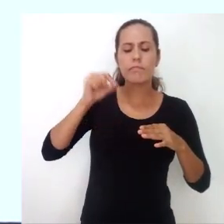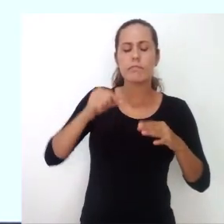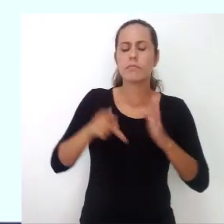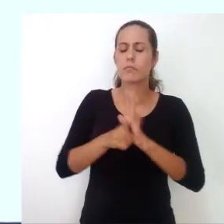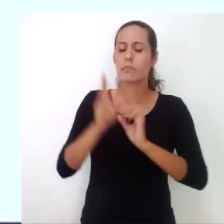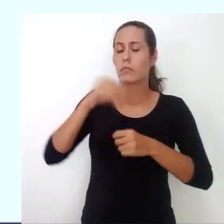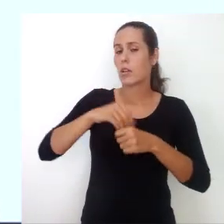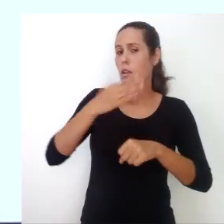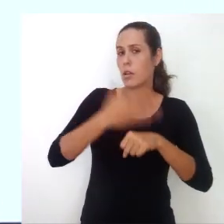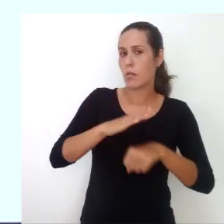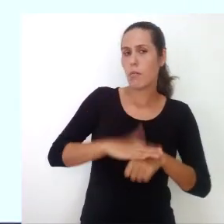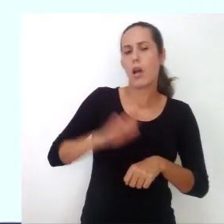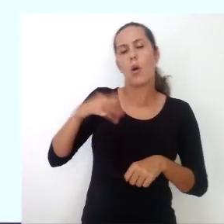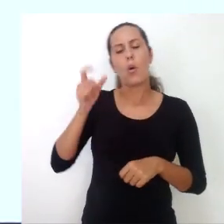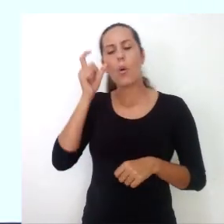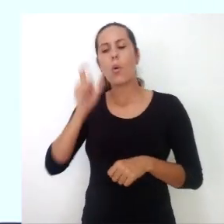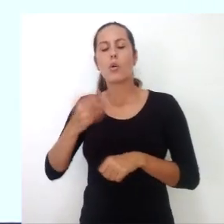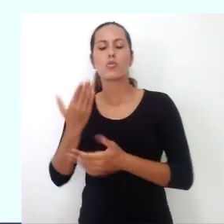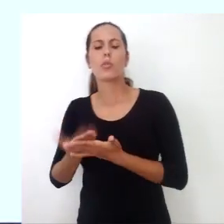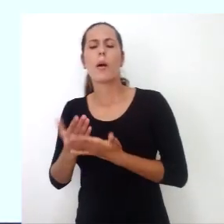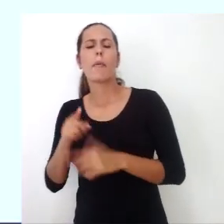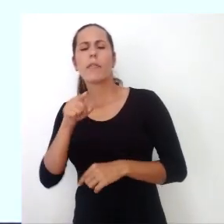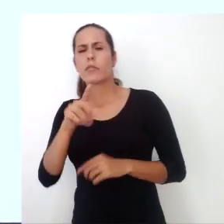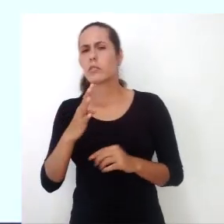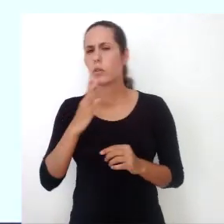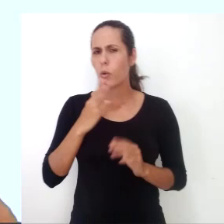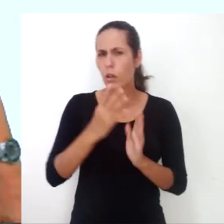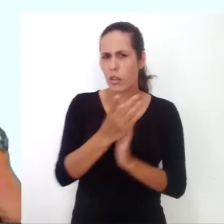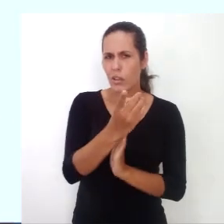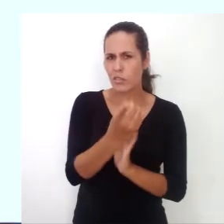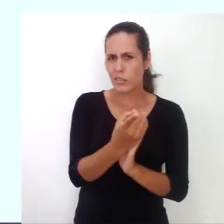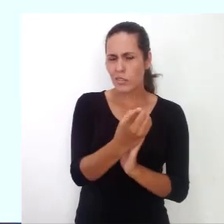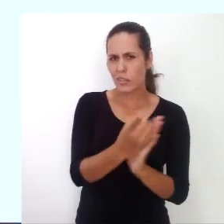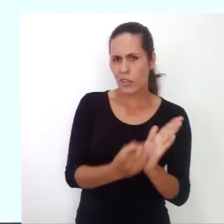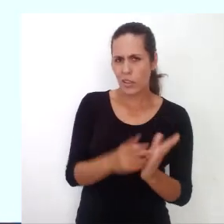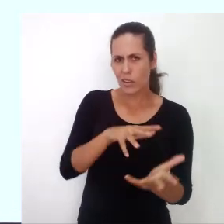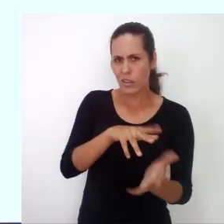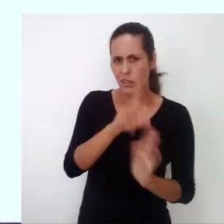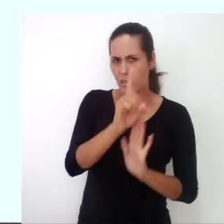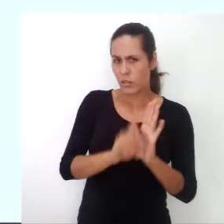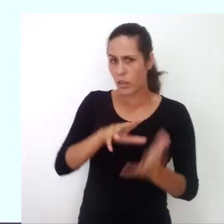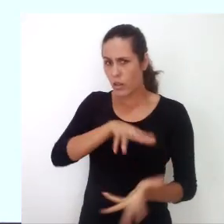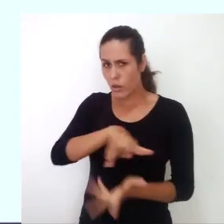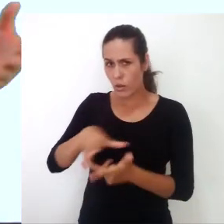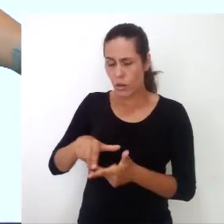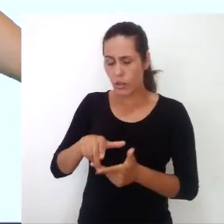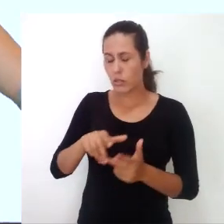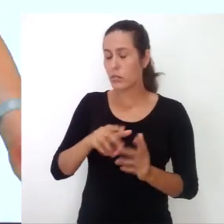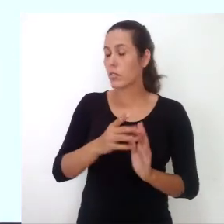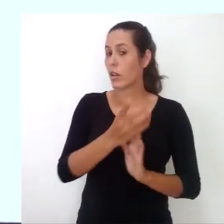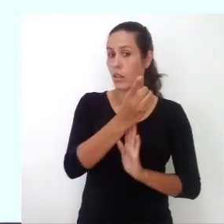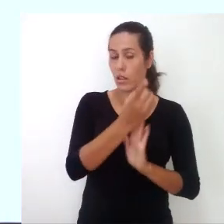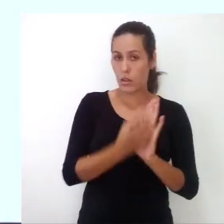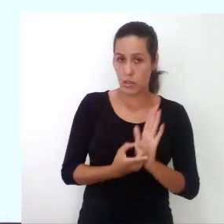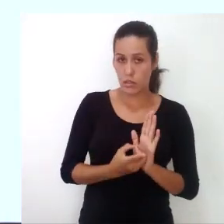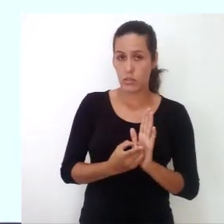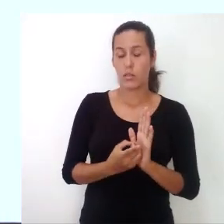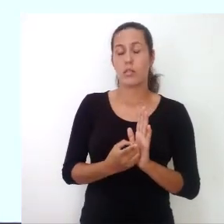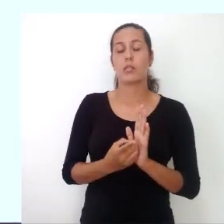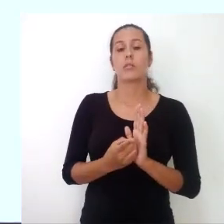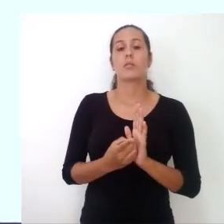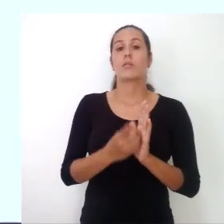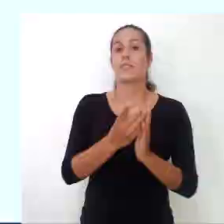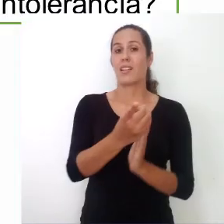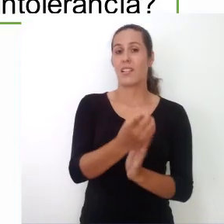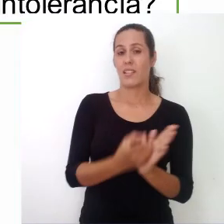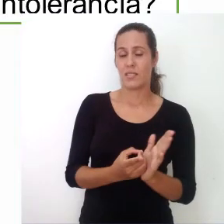pelo interesse de estudar mais. Você conhece a Declaração dos Direitos Humanos? Certo? É um documento que está acessível